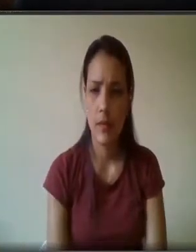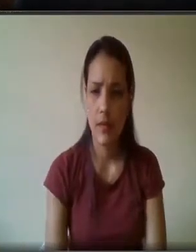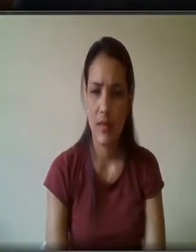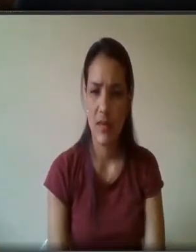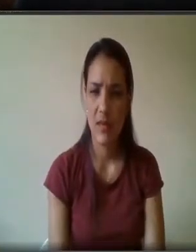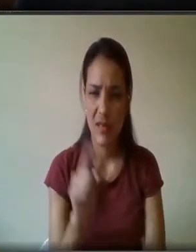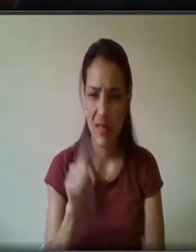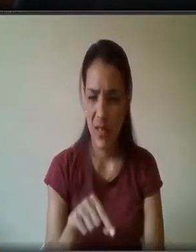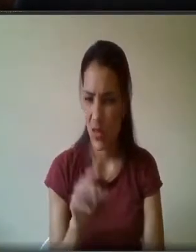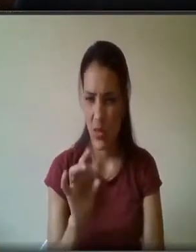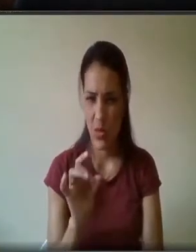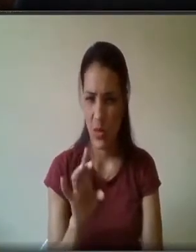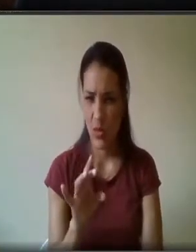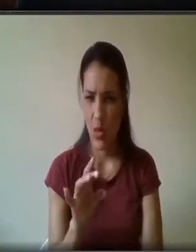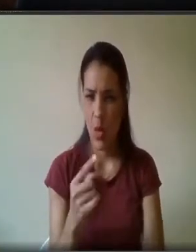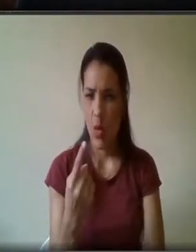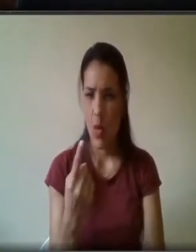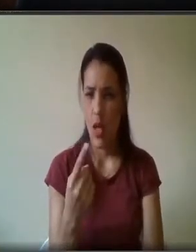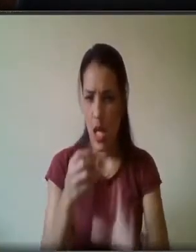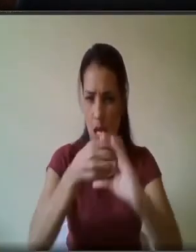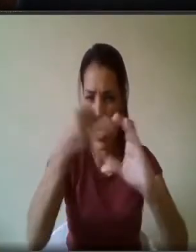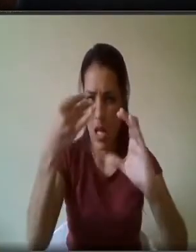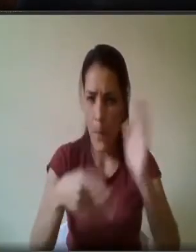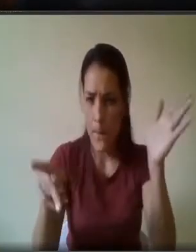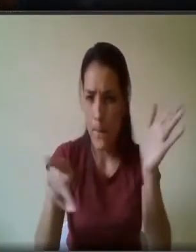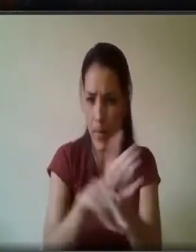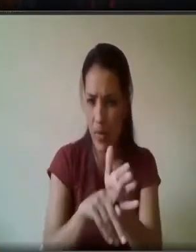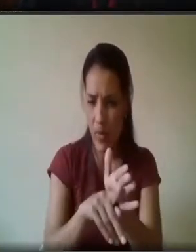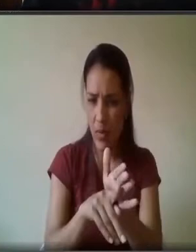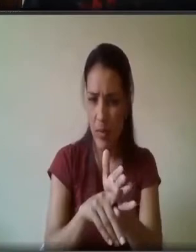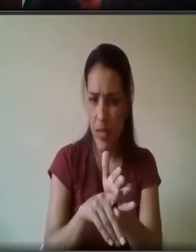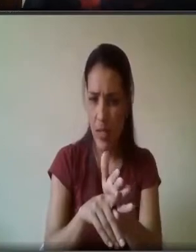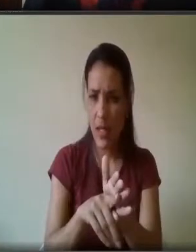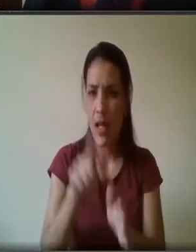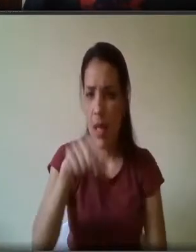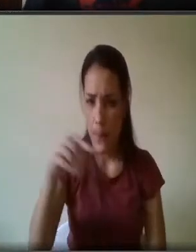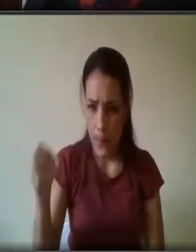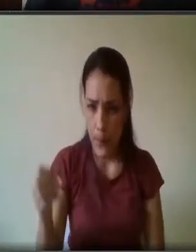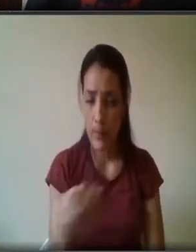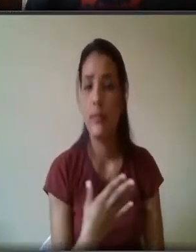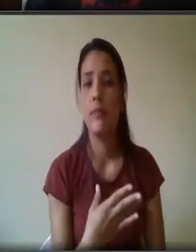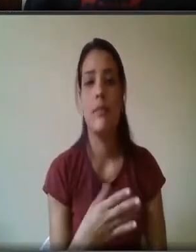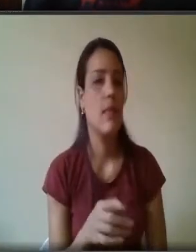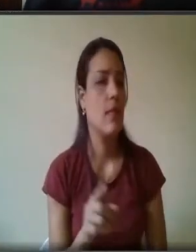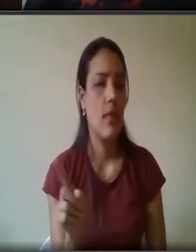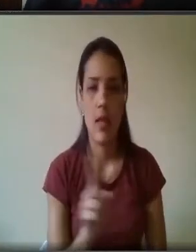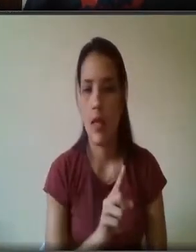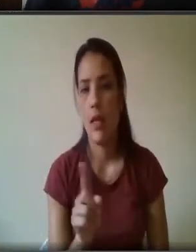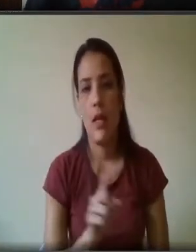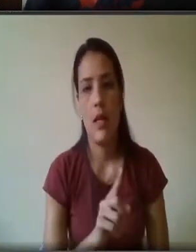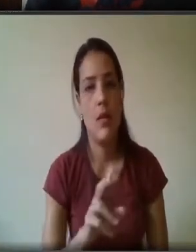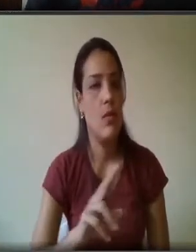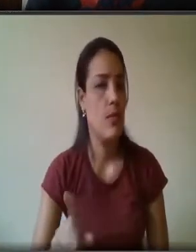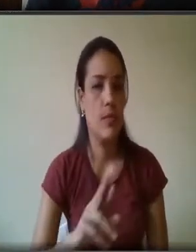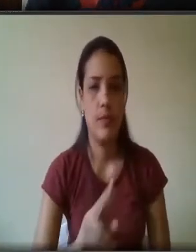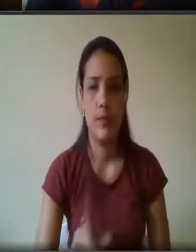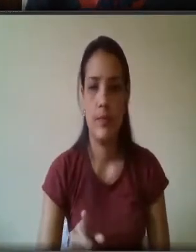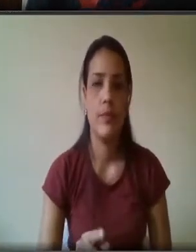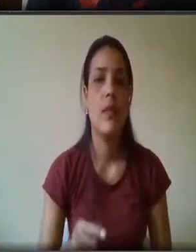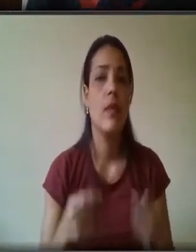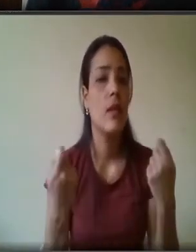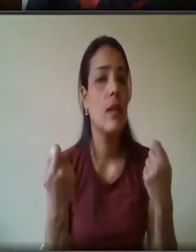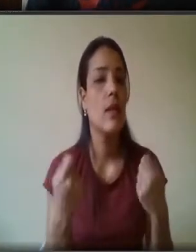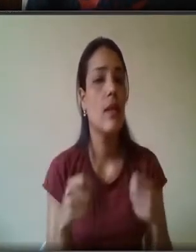você classifique algo como dobramento moderno. Dobramento moderno, ele precisa ter um agente